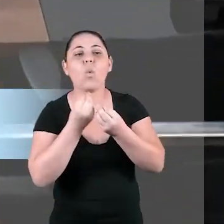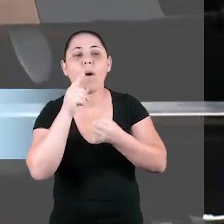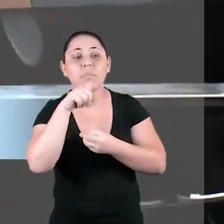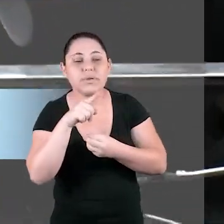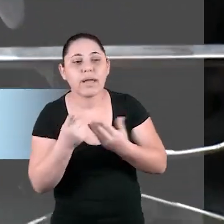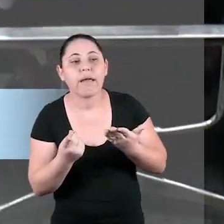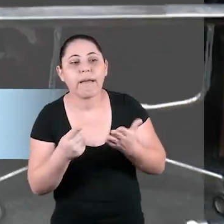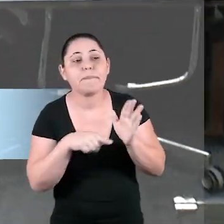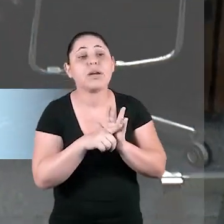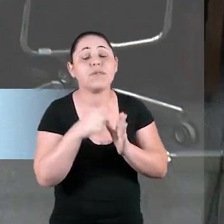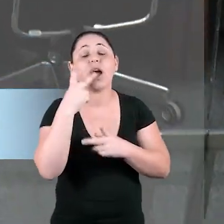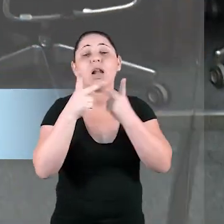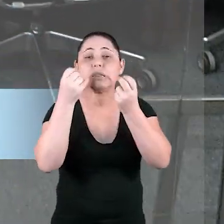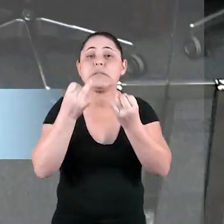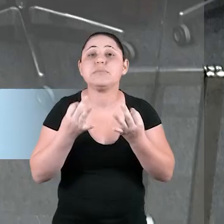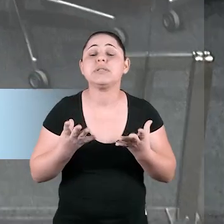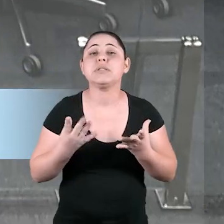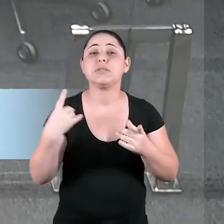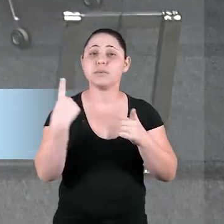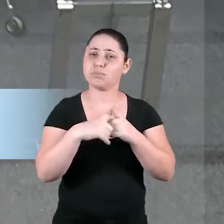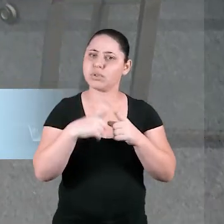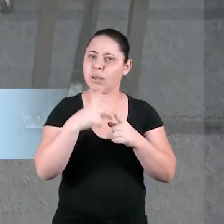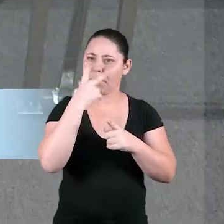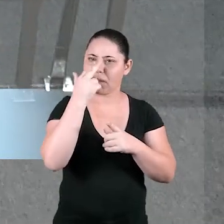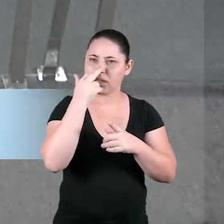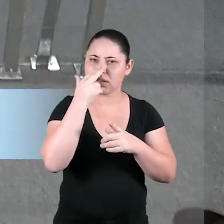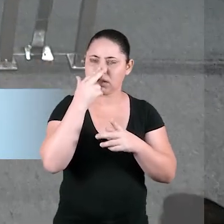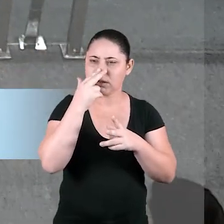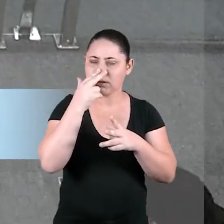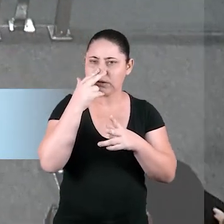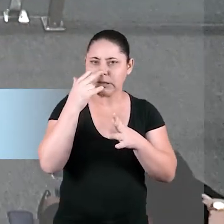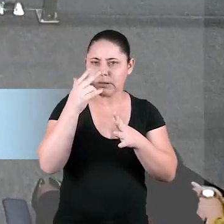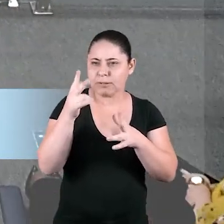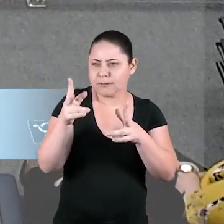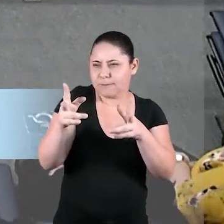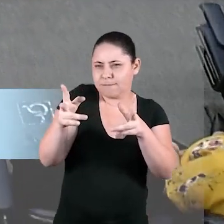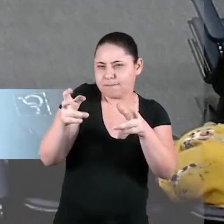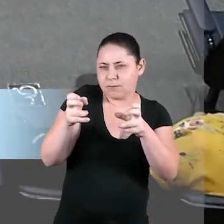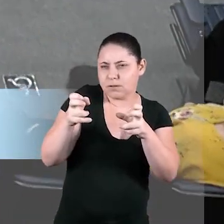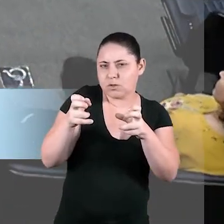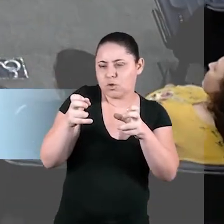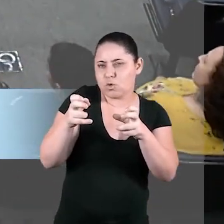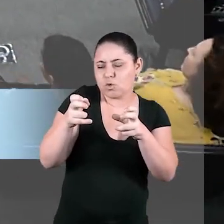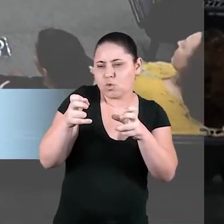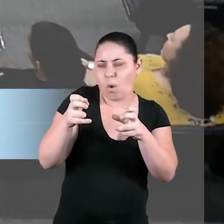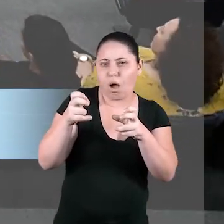esse negócio? Fala aí para mim. Porque é instigante, né? E aí,